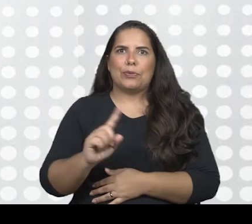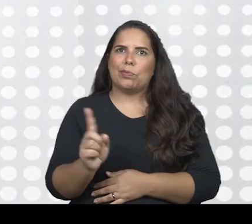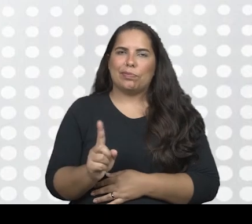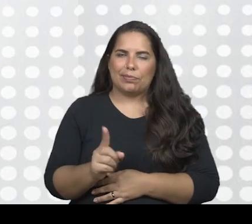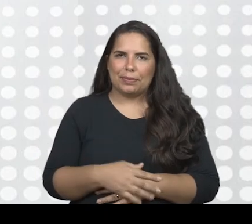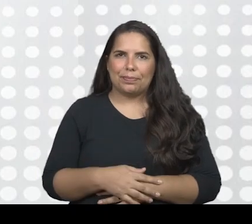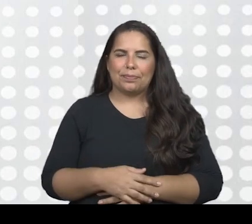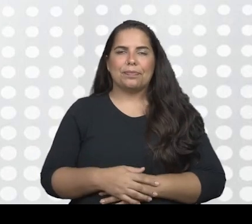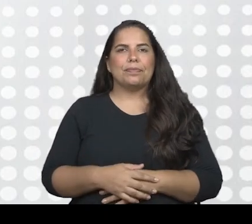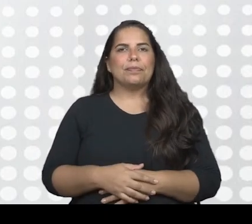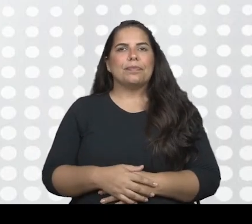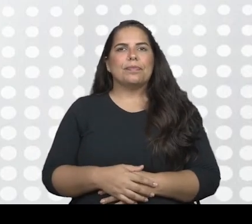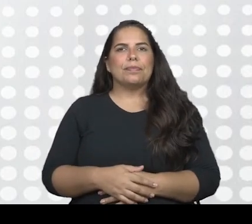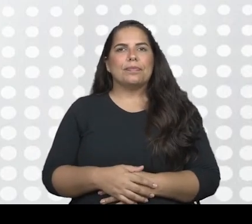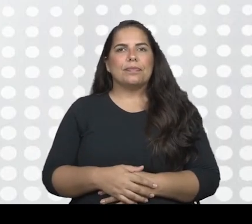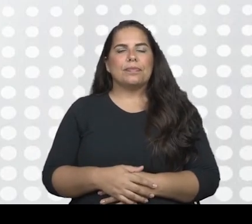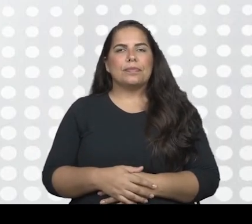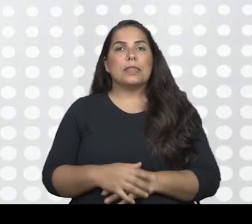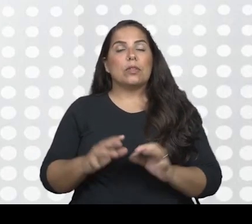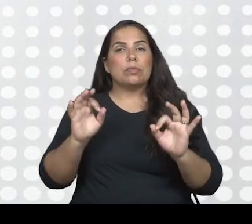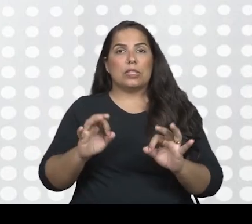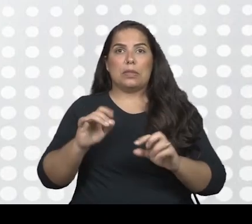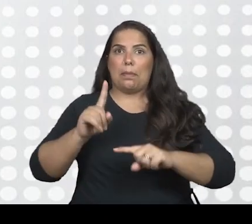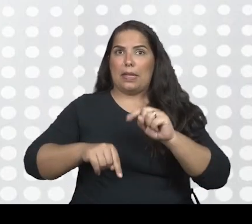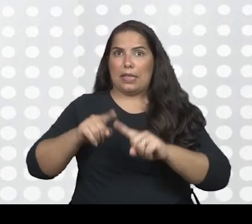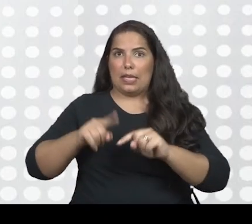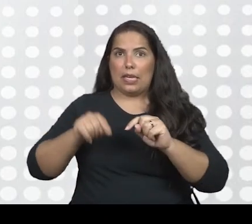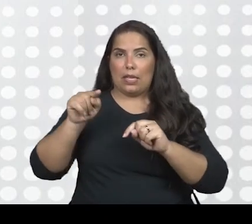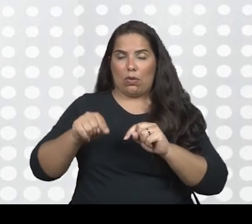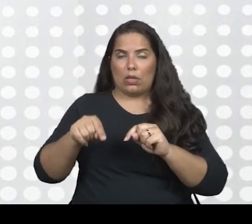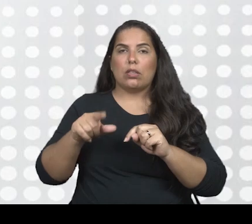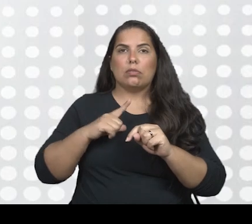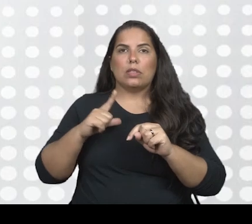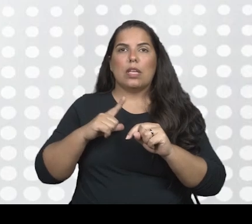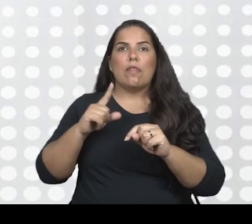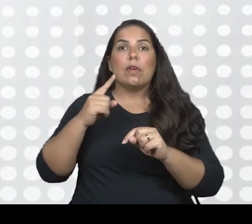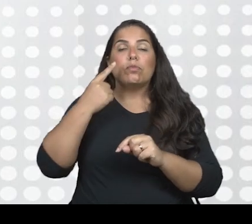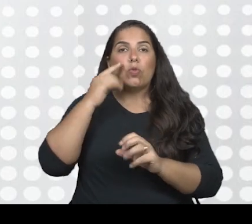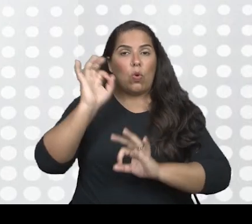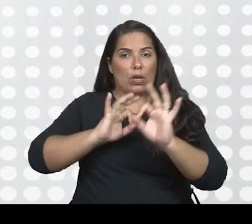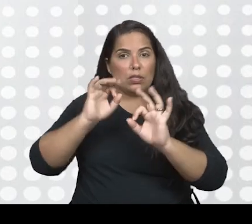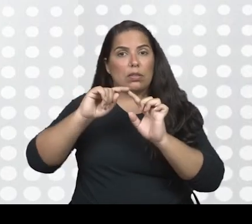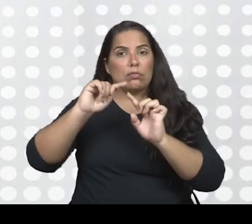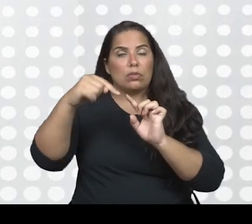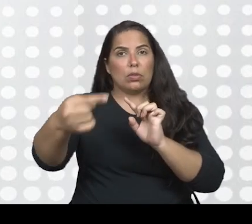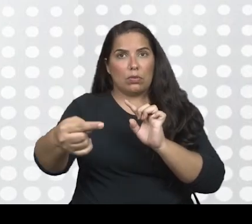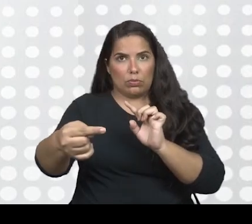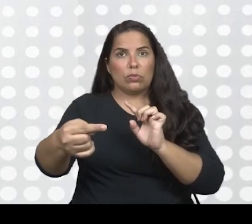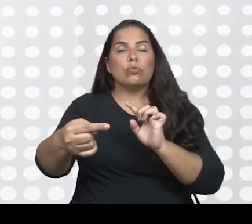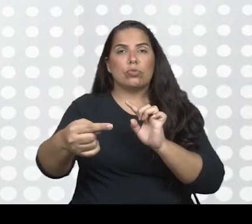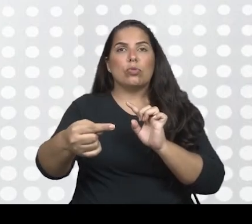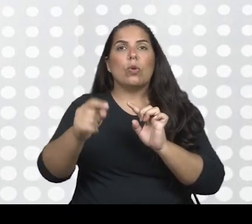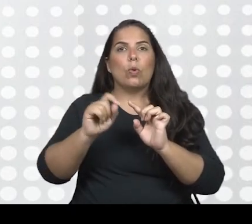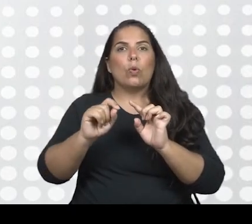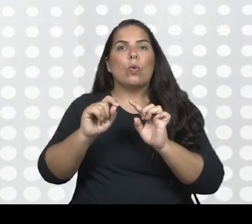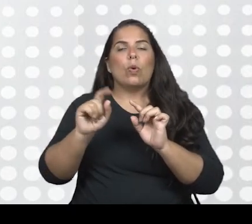entrar. Para fins de garantir esse material no acervo do complexo, nós vamos providenciar a posteriori